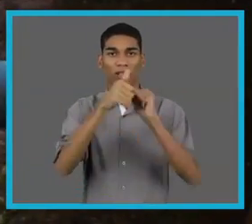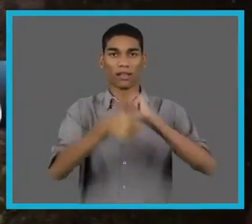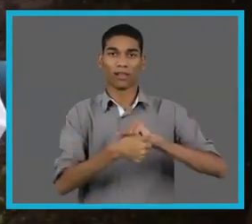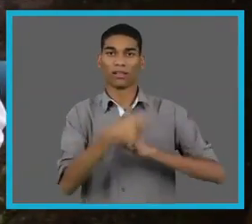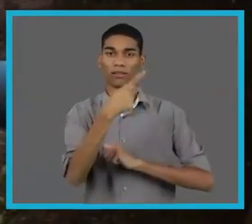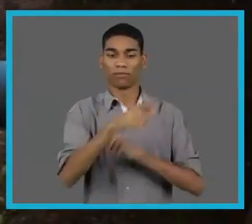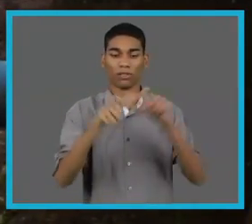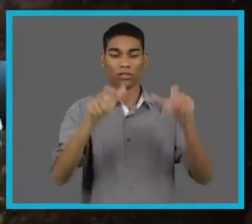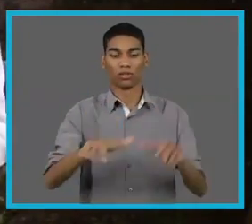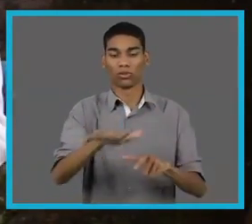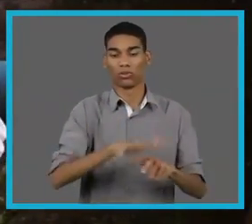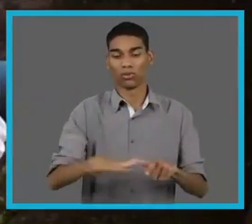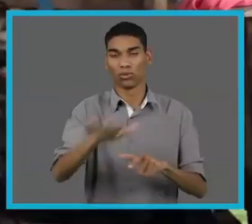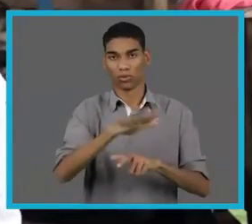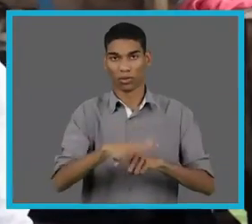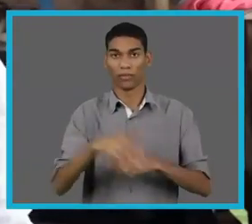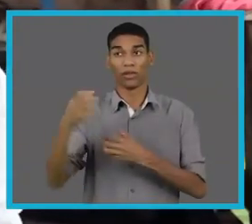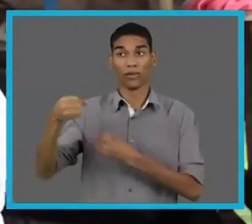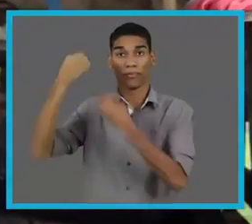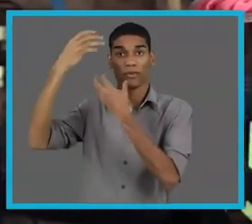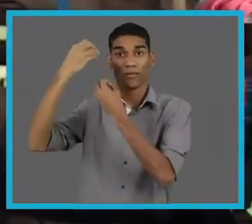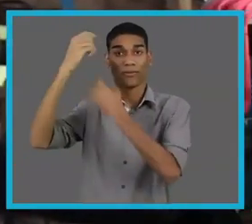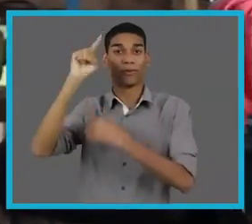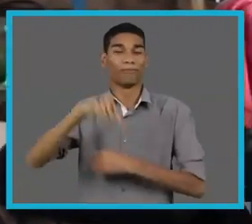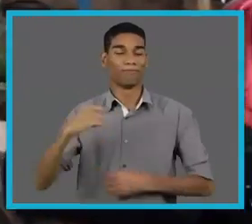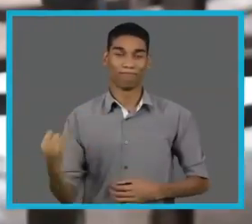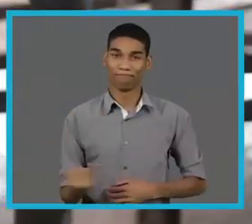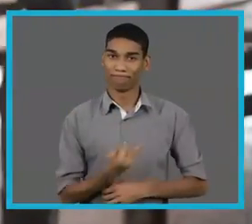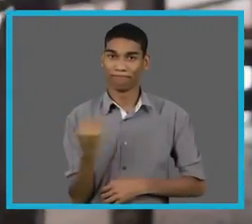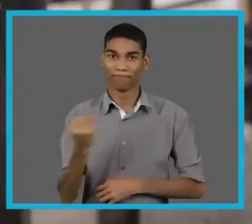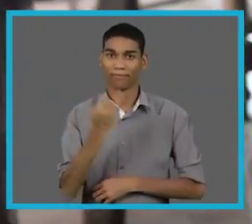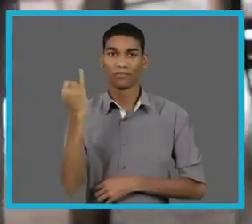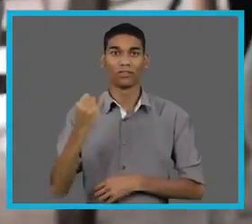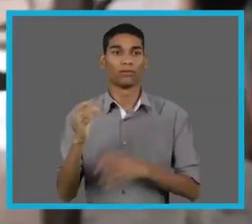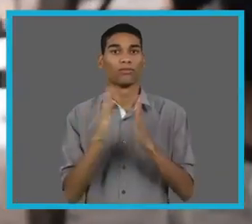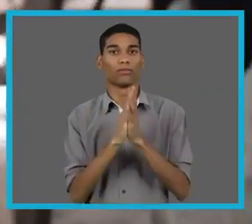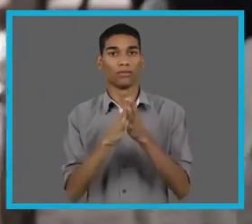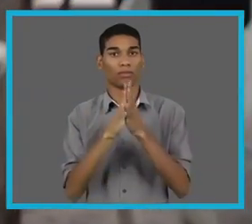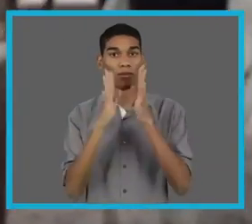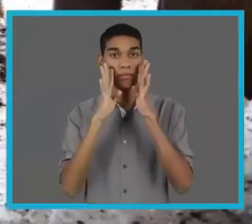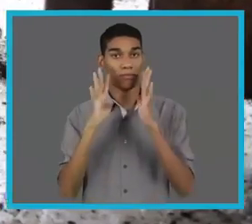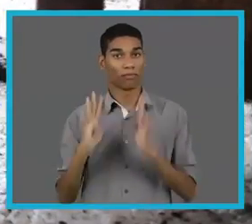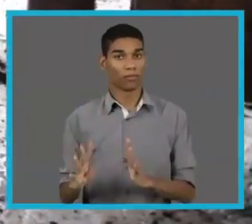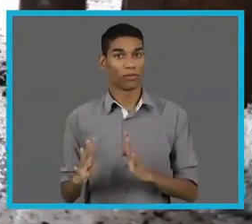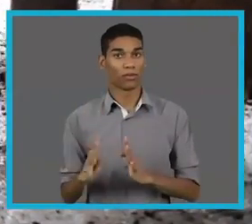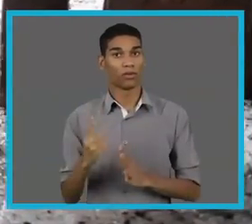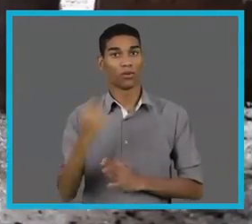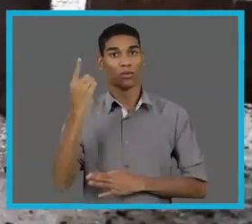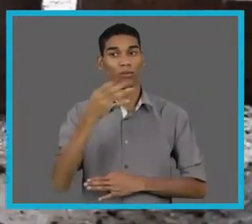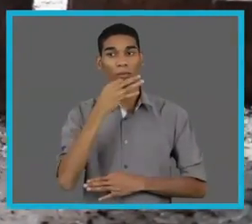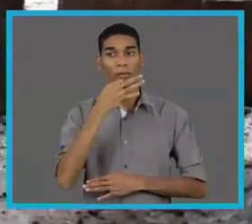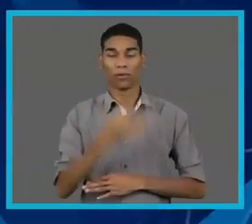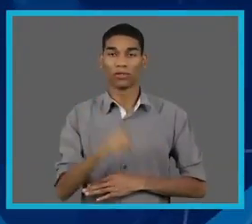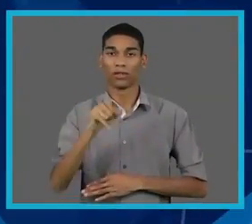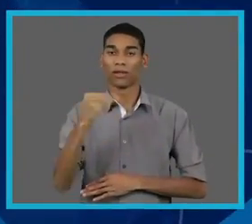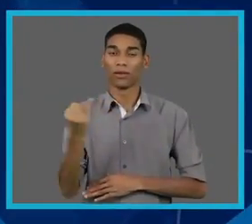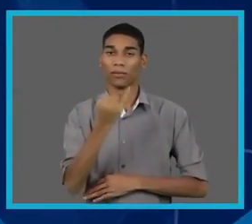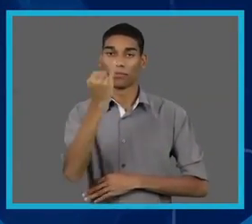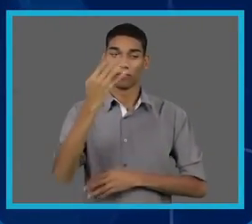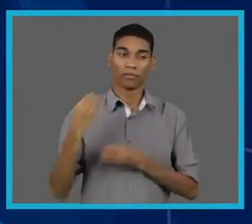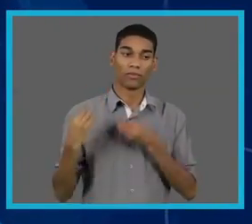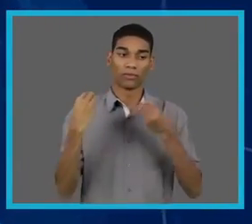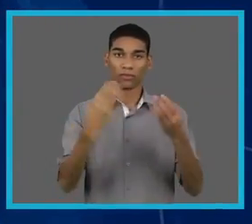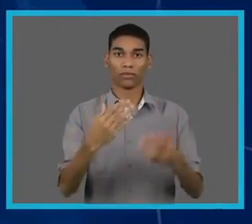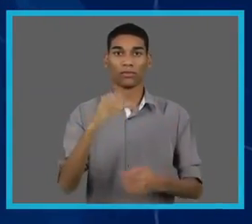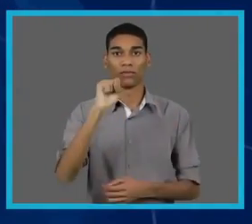e adaptado na propriedade dele. Informação é mesmo essencial. Então fique atento a mais algumas dicas. É